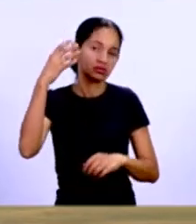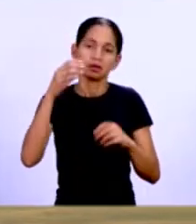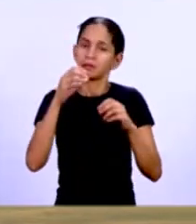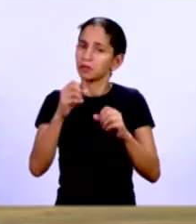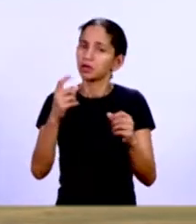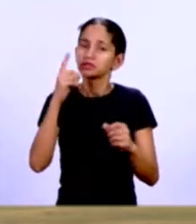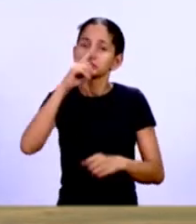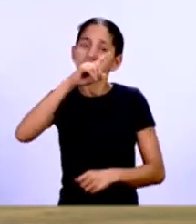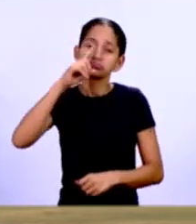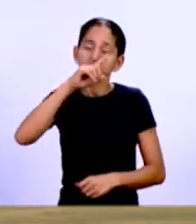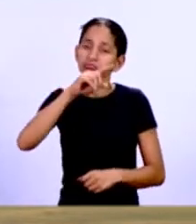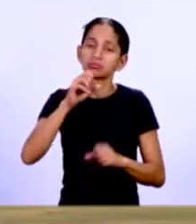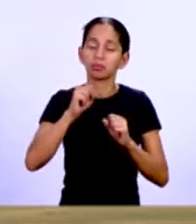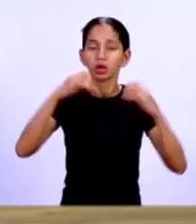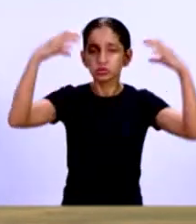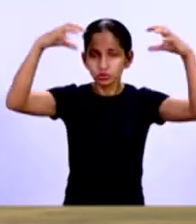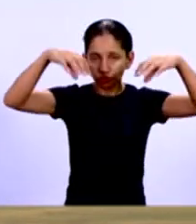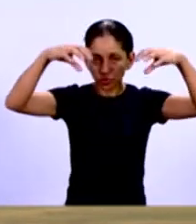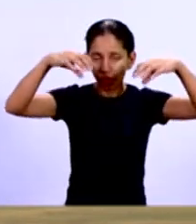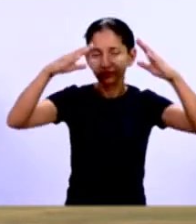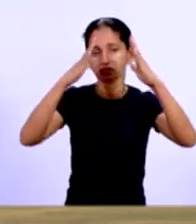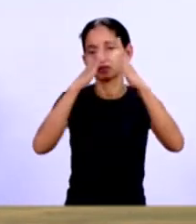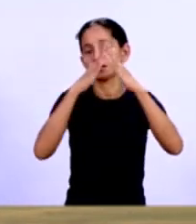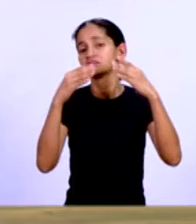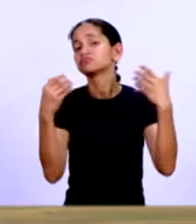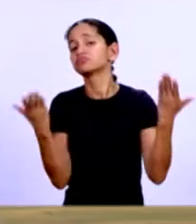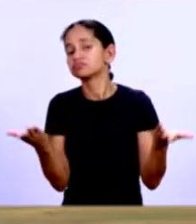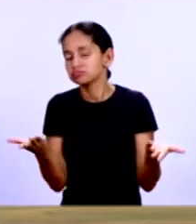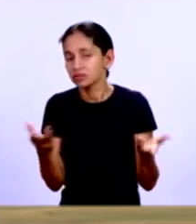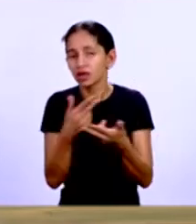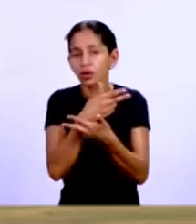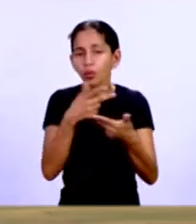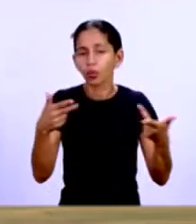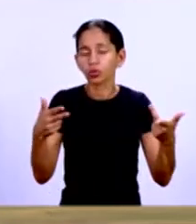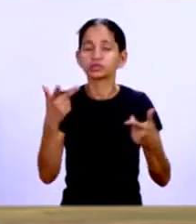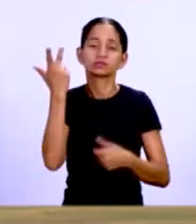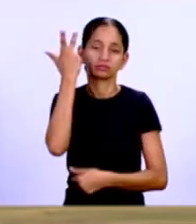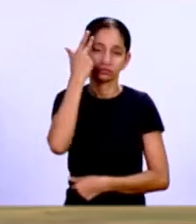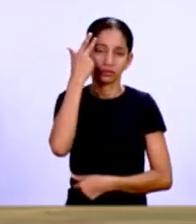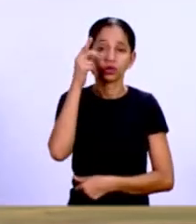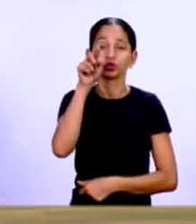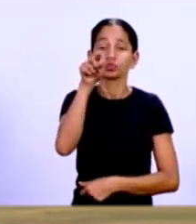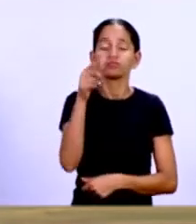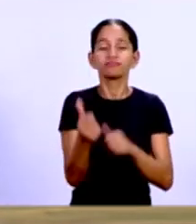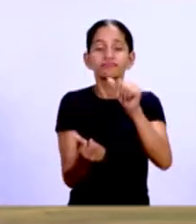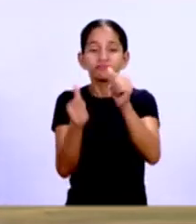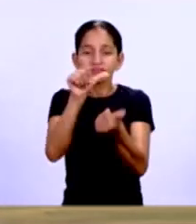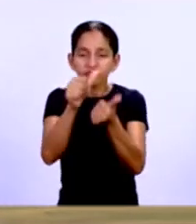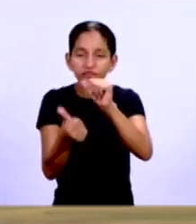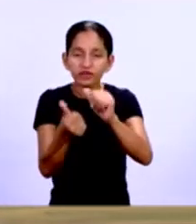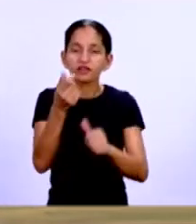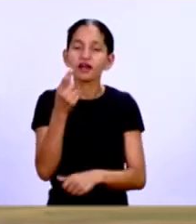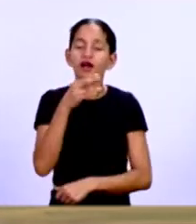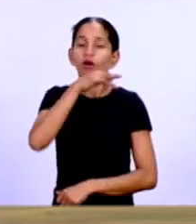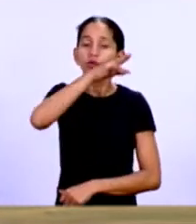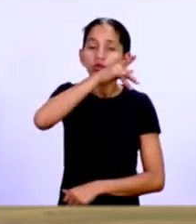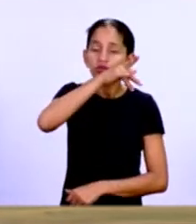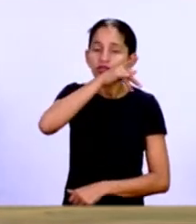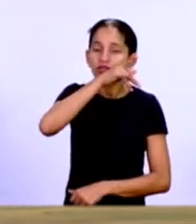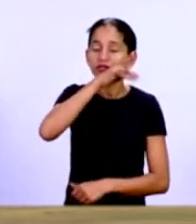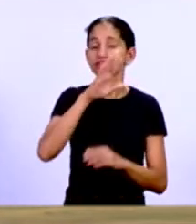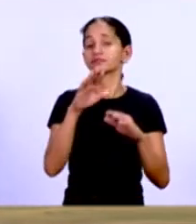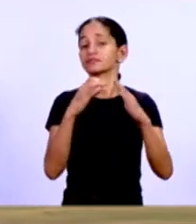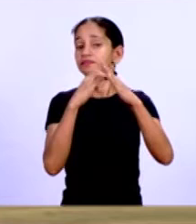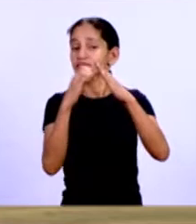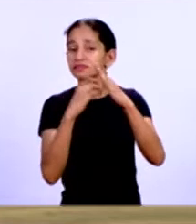pode dar errado, pode chover. Então você tem que analisar no seu negócio o que pode impactar de forma negativa no negócio, o